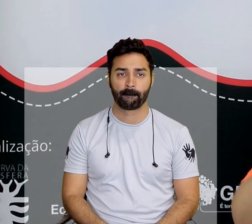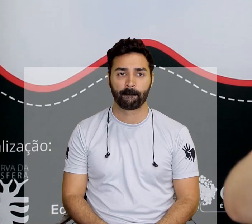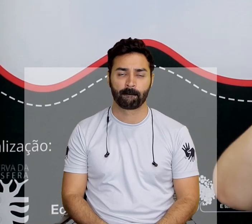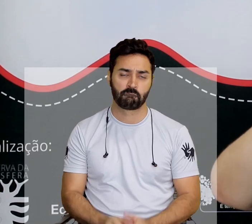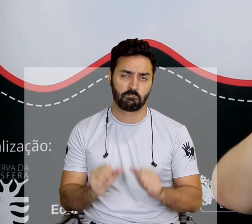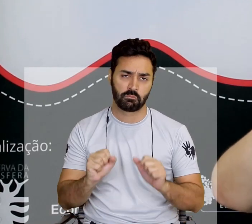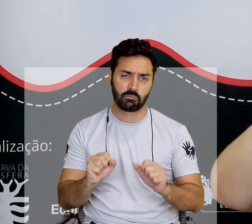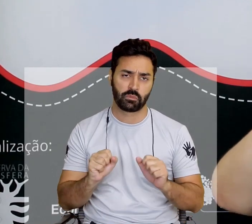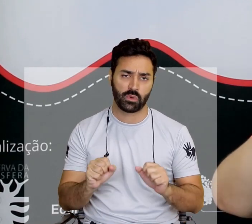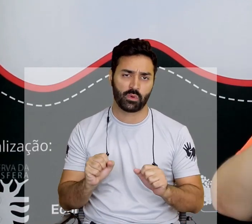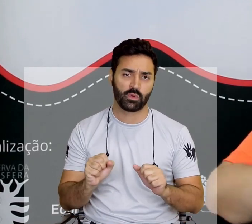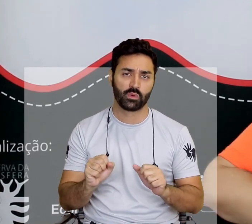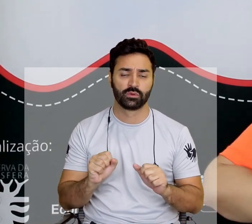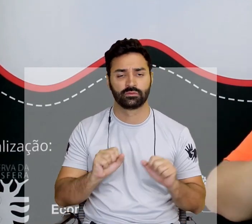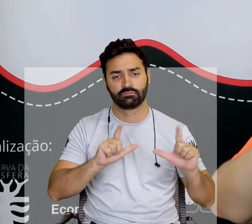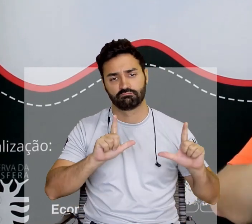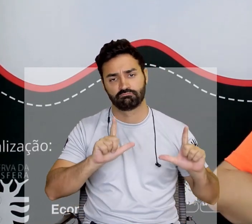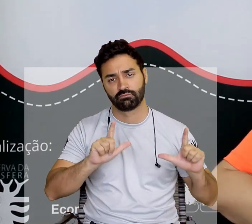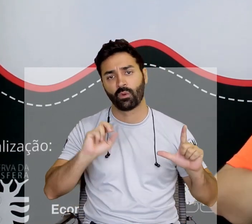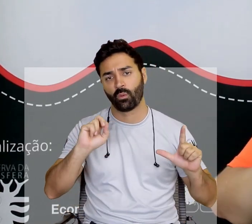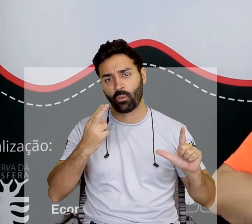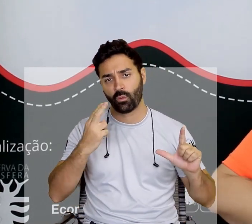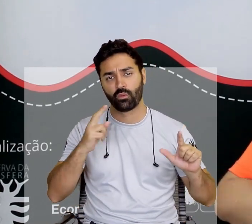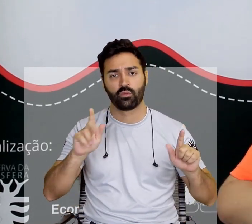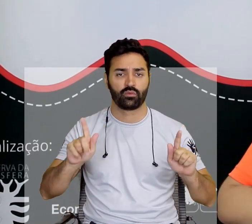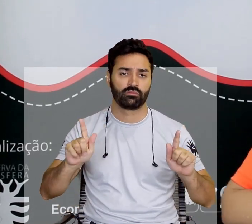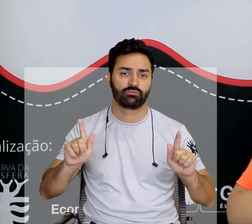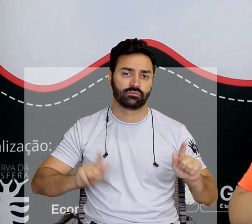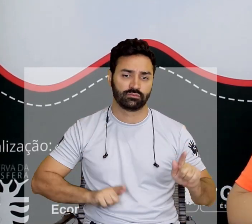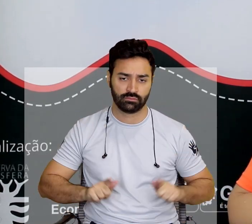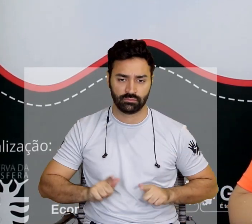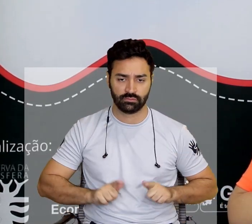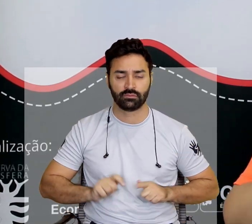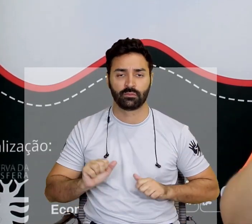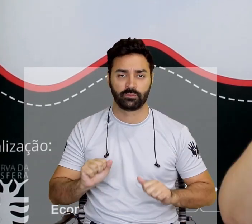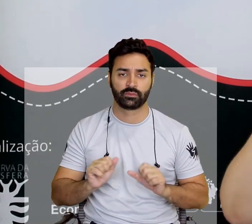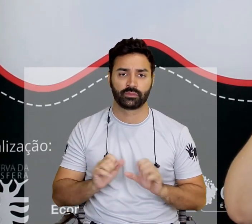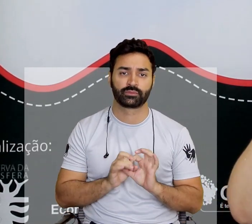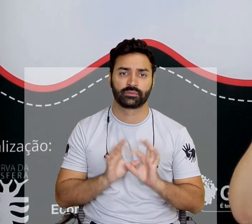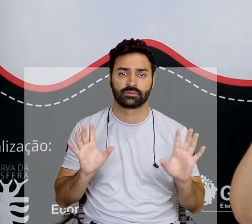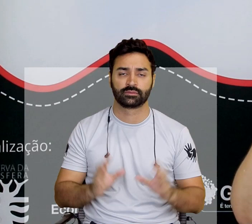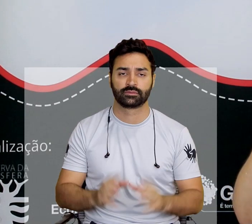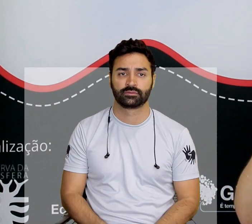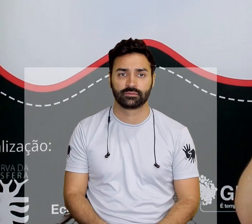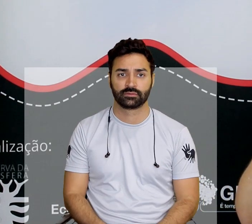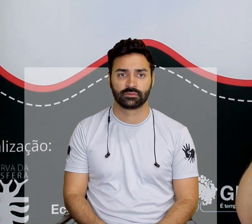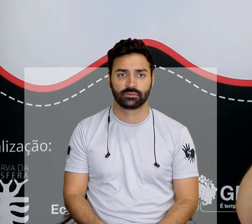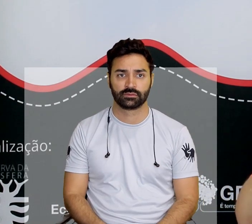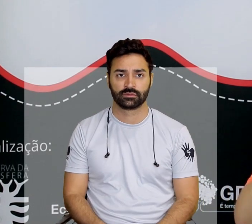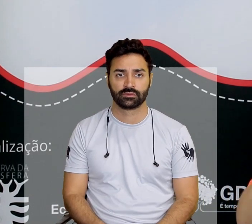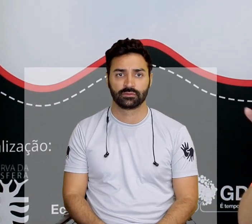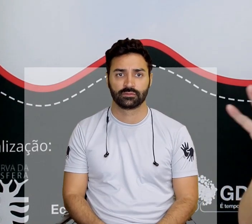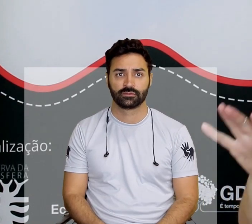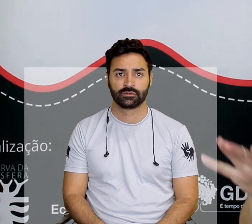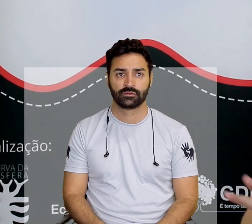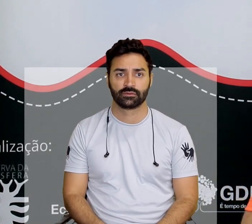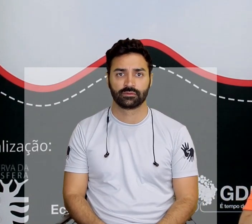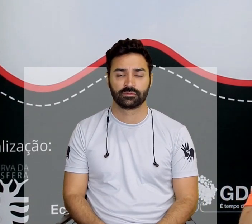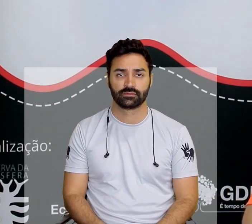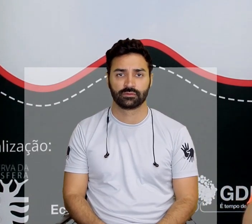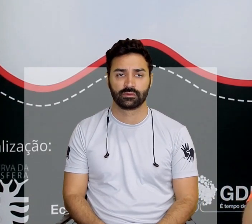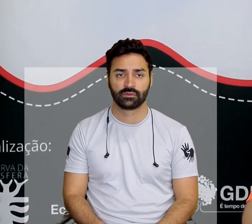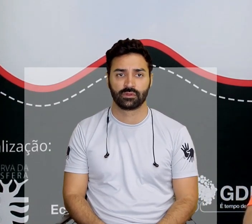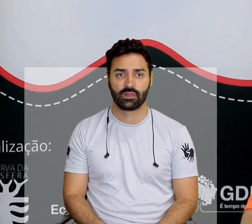Tanto faz fazer essa configuração ou essa, é o sinal de primos, certo? Então, para ficar